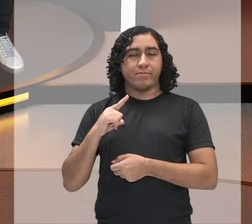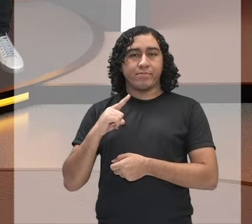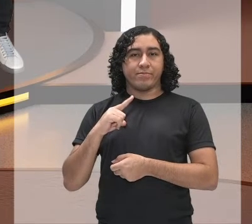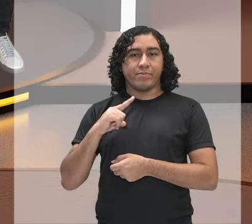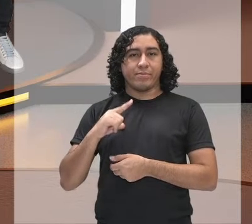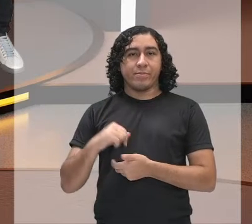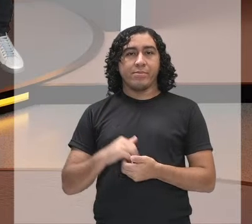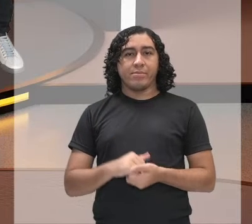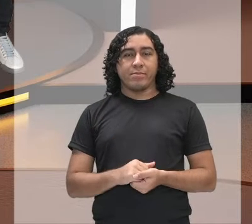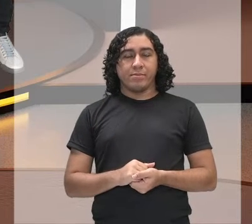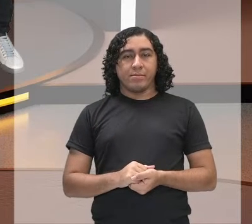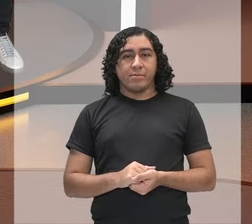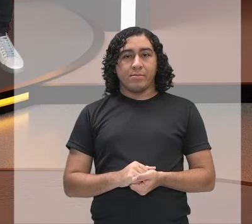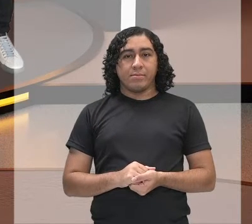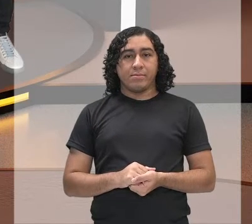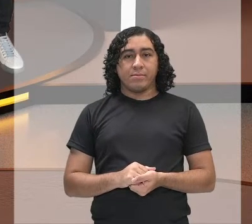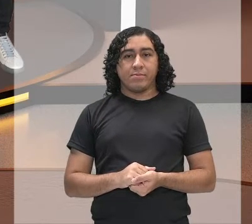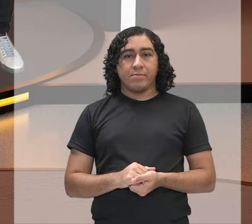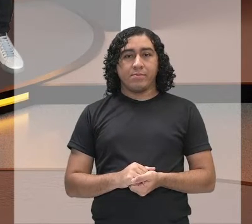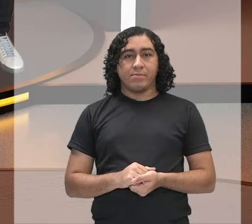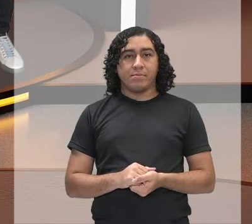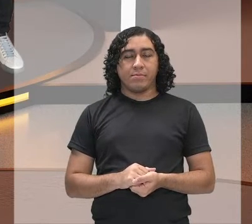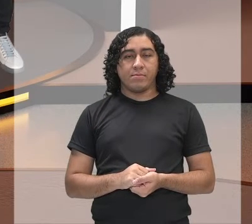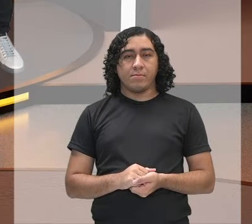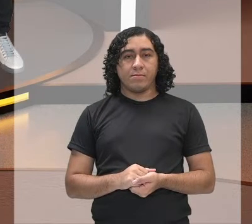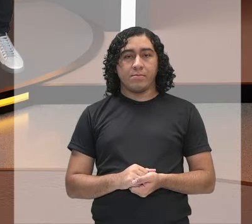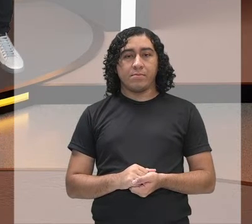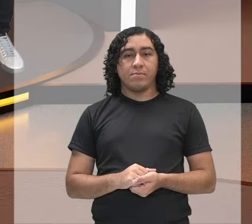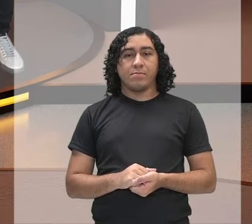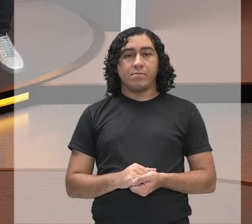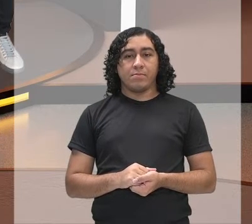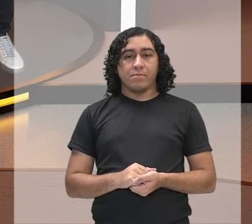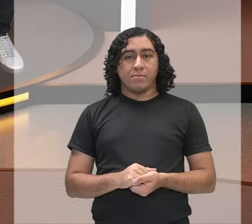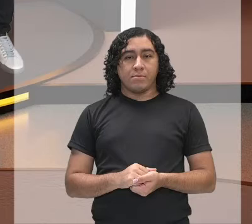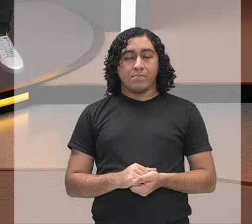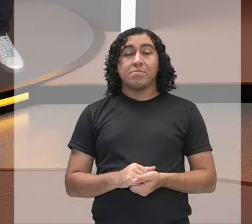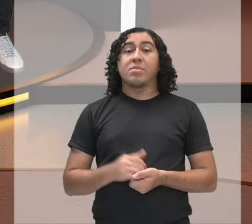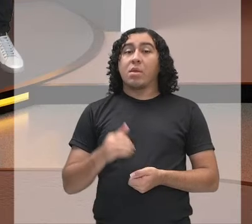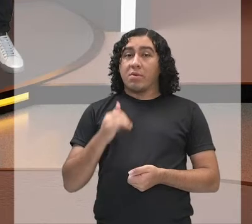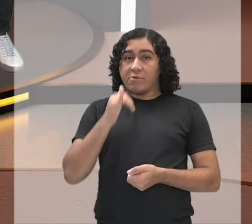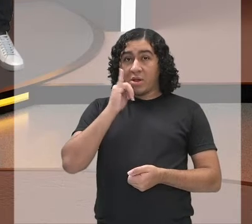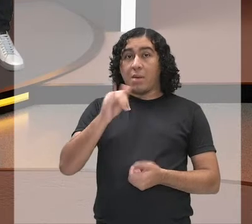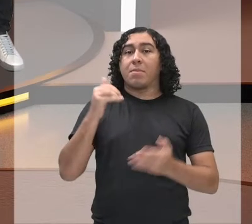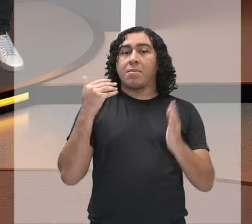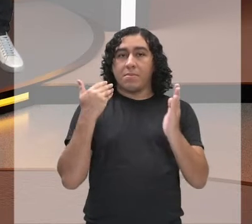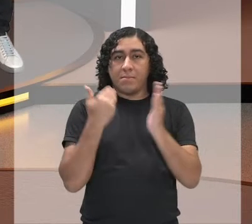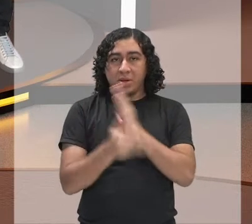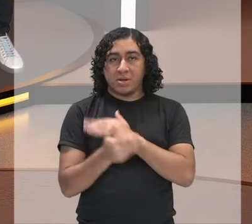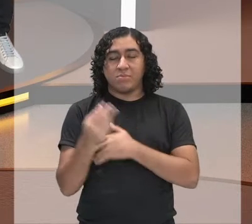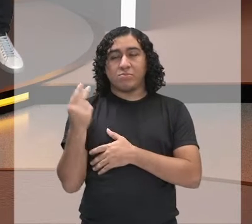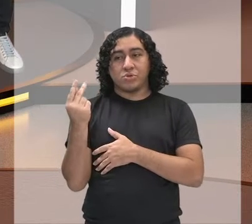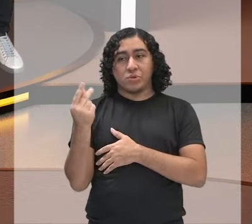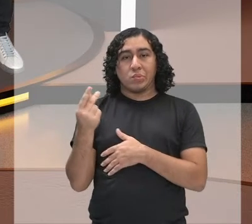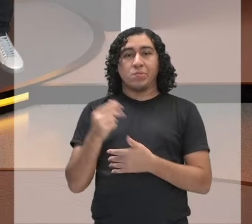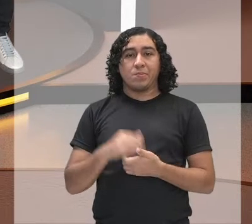seus benefícios, os seus privilégios não sejam tirados, não sejam diminuídos, não é isso?